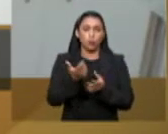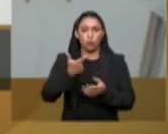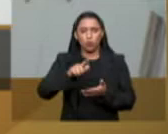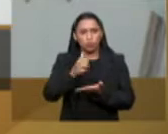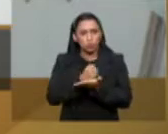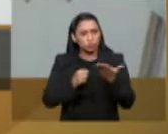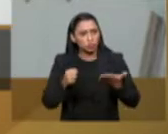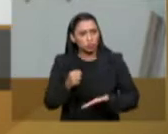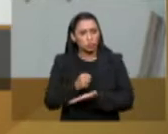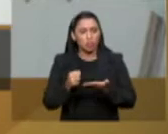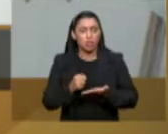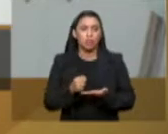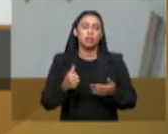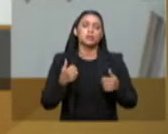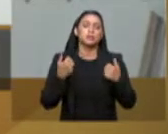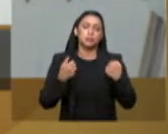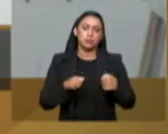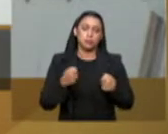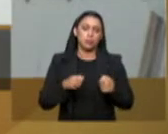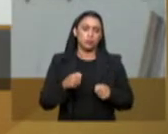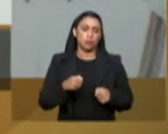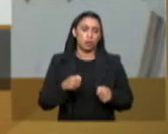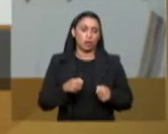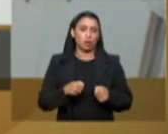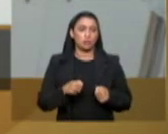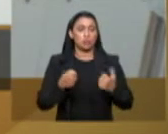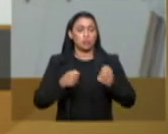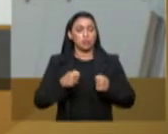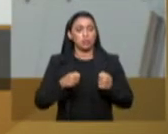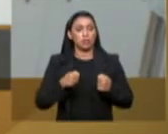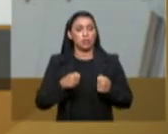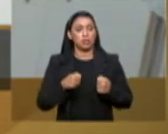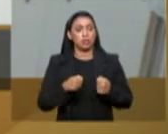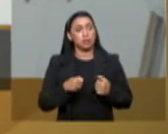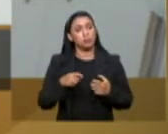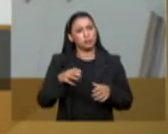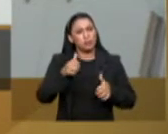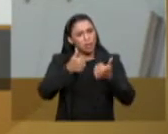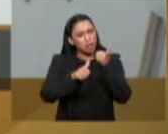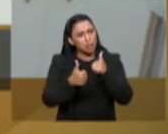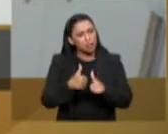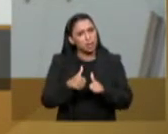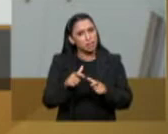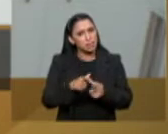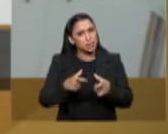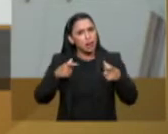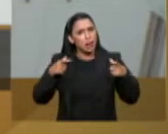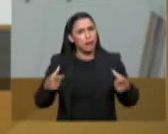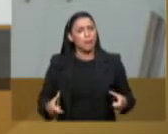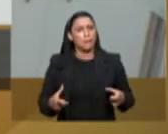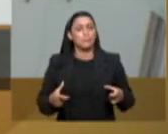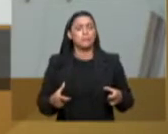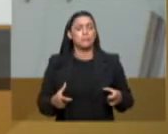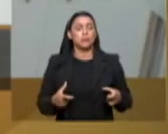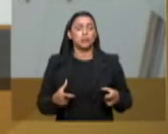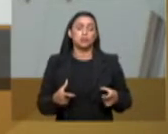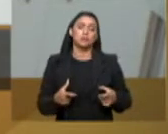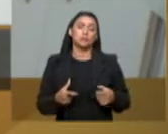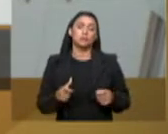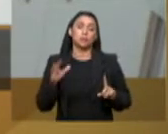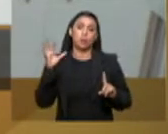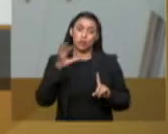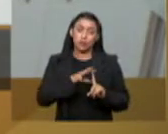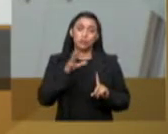furtar de fazer uma apreciação ampla da postulação que é veiculada, que é dirigida a este tribunal.